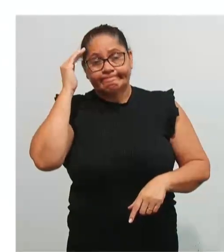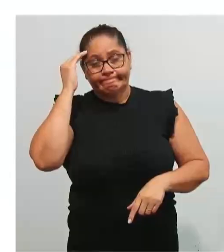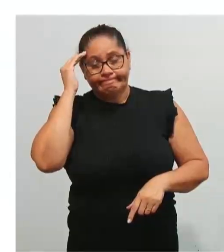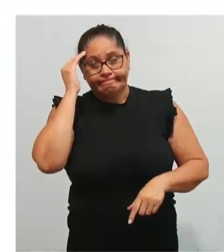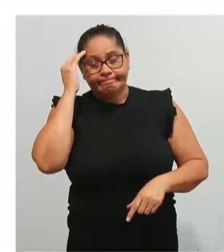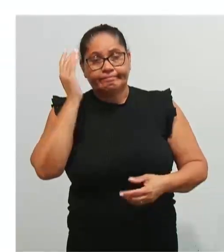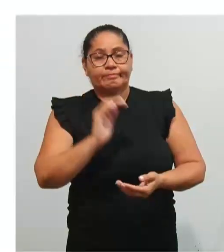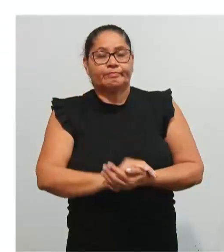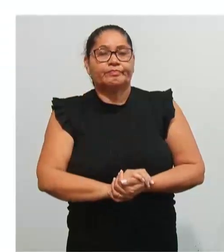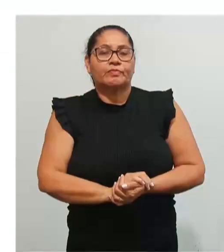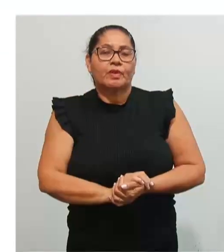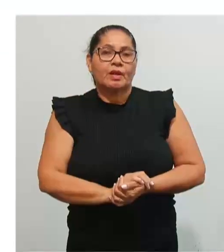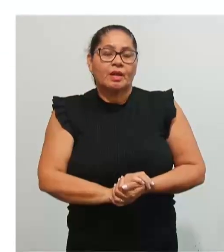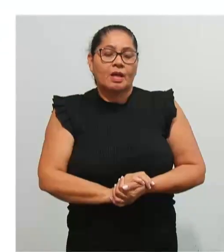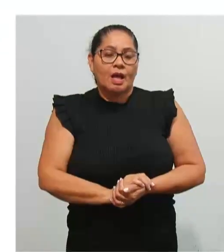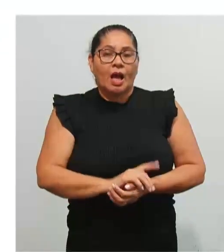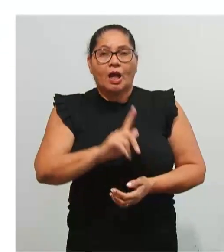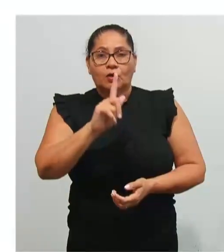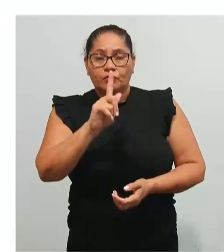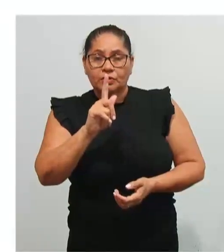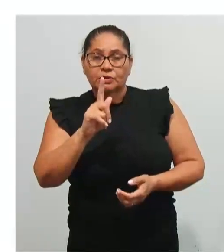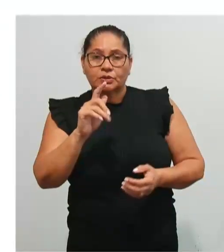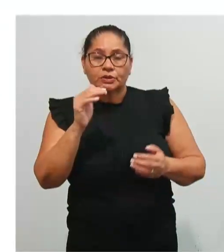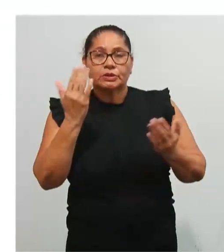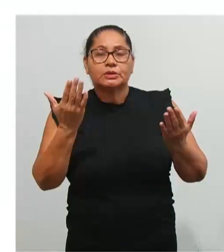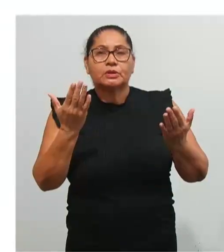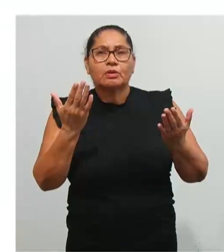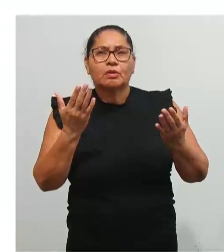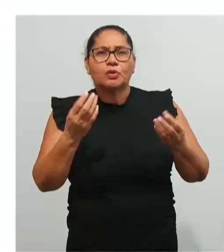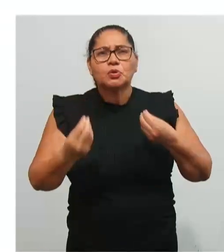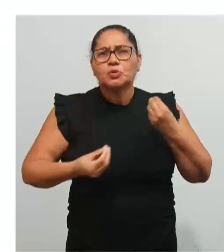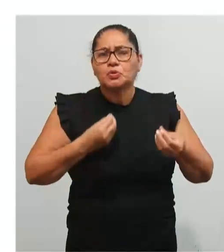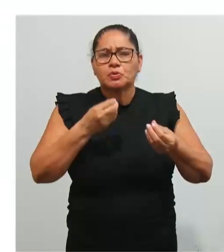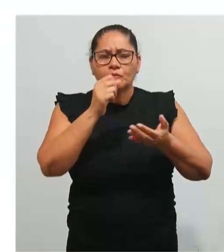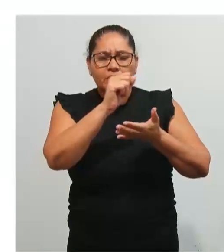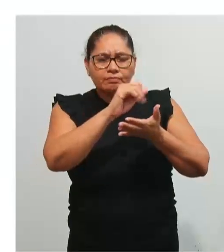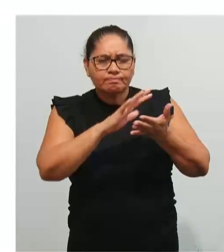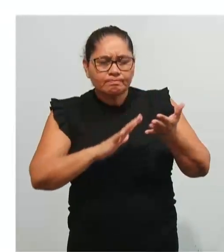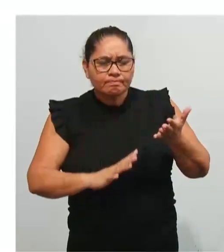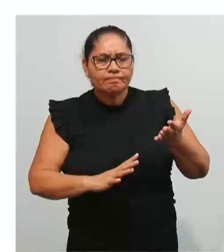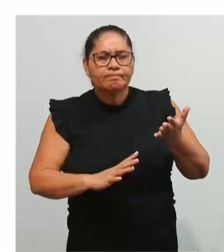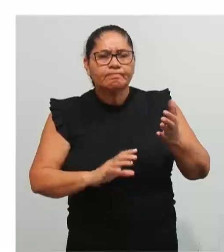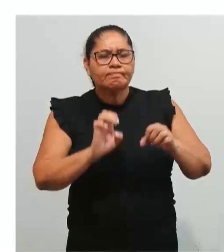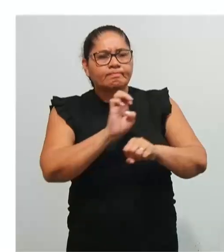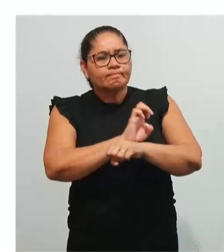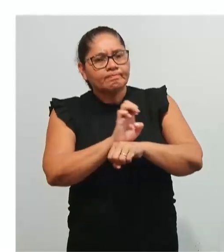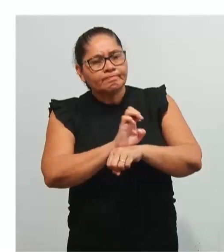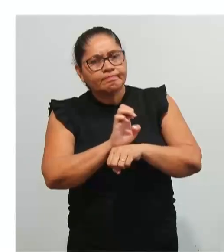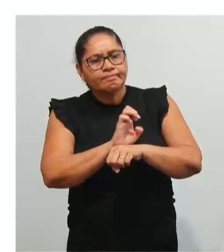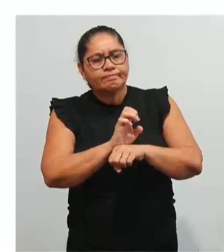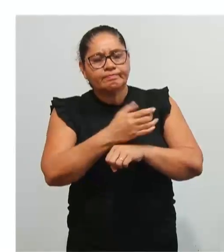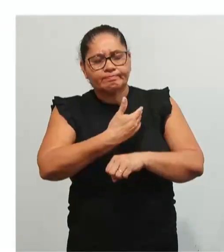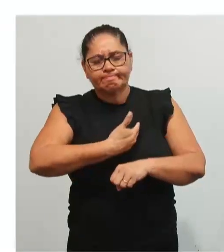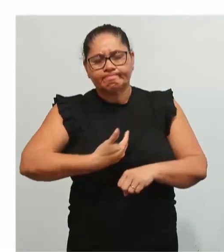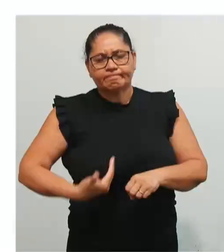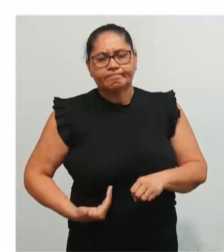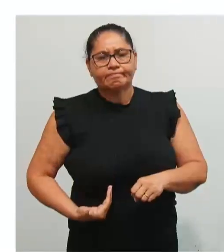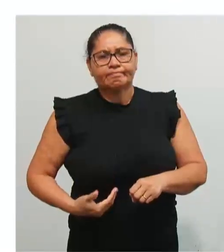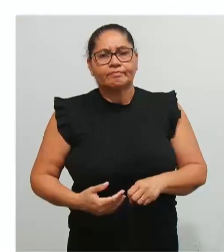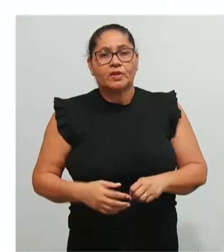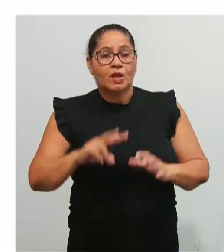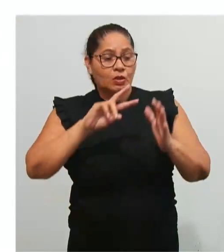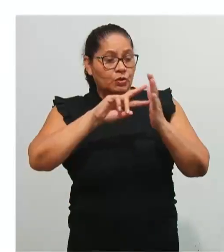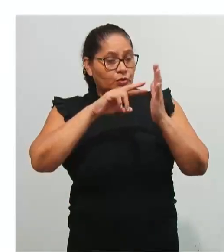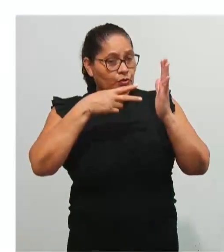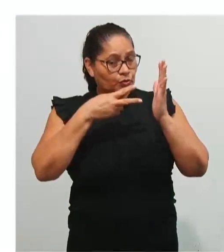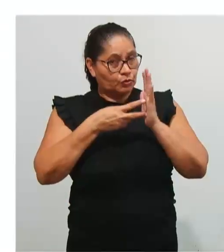doutrinário, a governabilidade diz respeito ao exercício do poder e da legitimidade do Estado e de seu governo. Significa